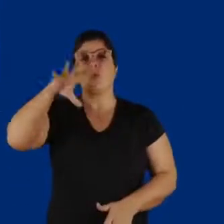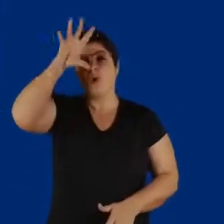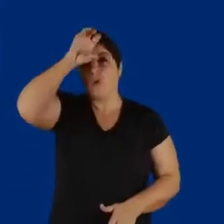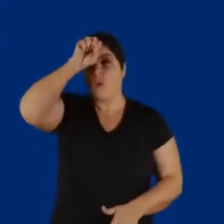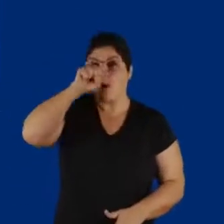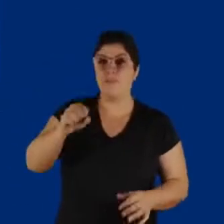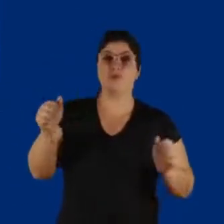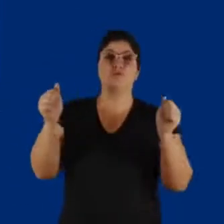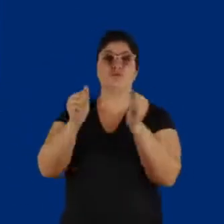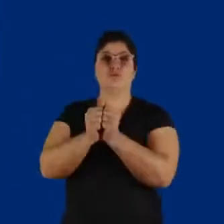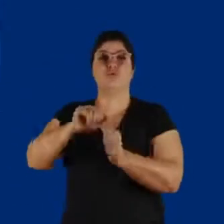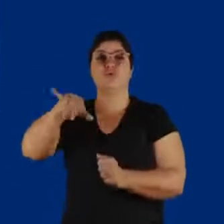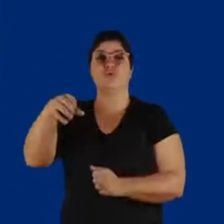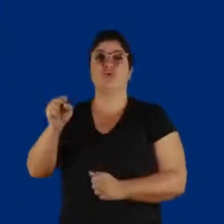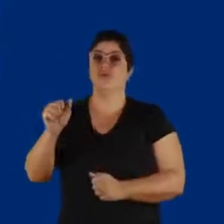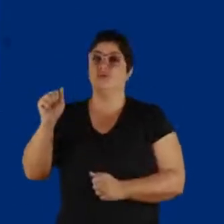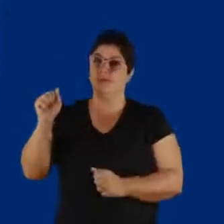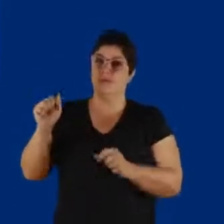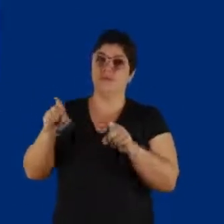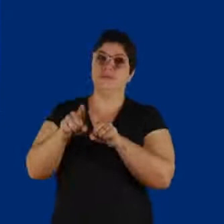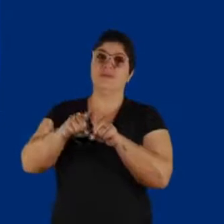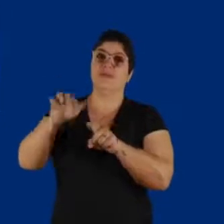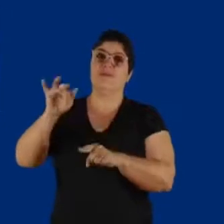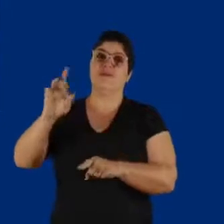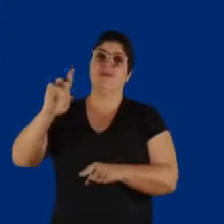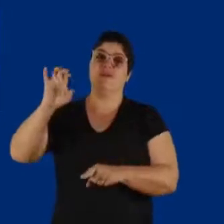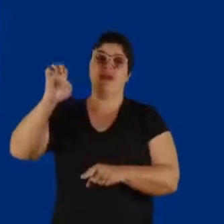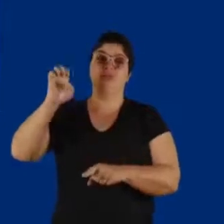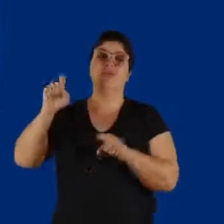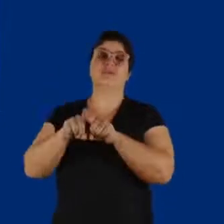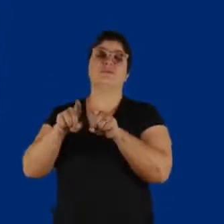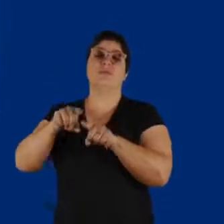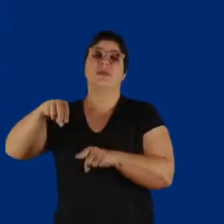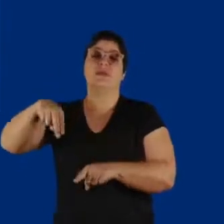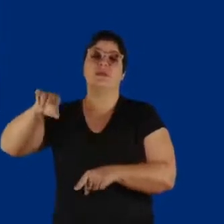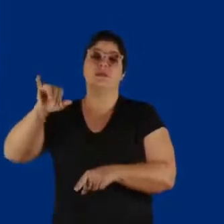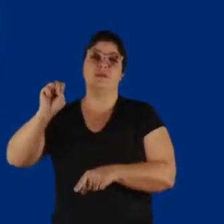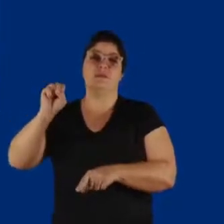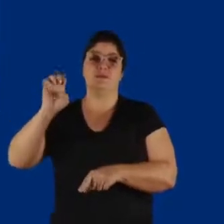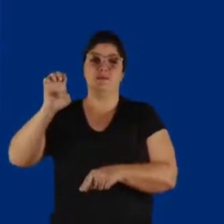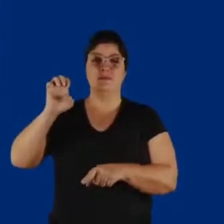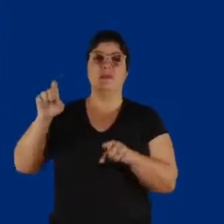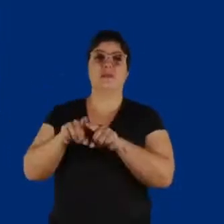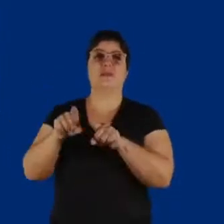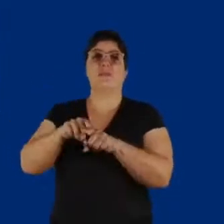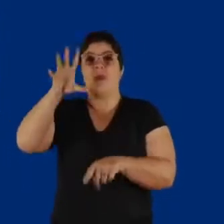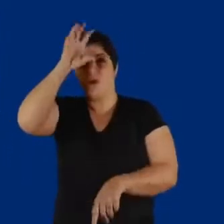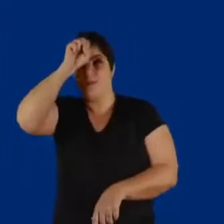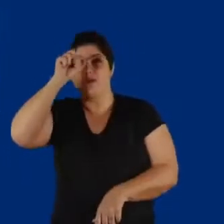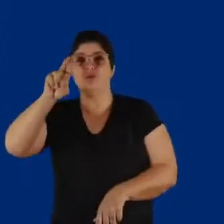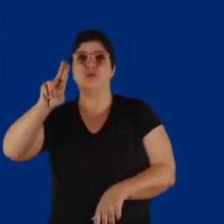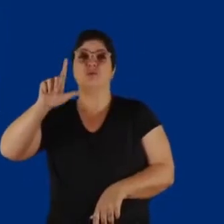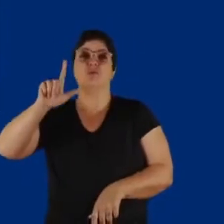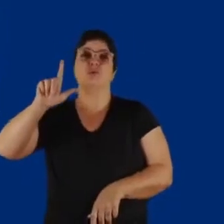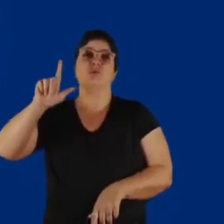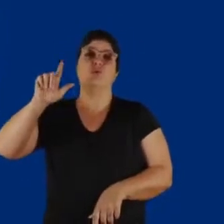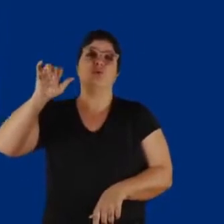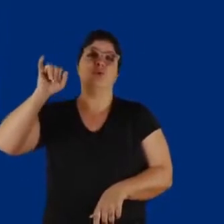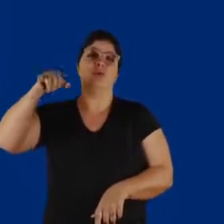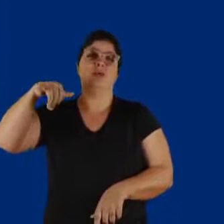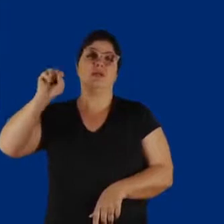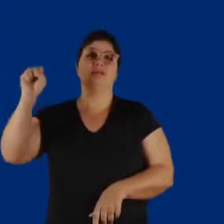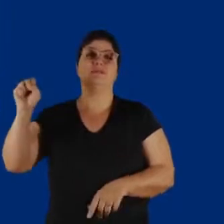aprendi com o Ulisses Pernambucano, é que essa intervenção psicossocial, né, que é o que eu aprendi com a reforma